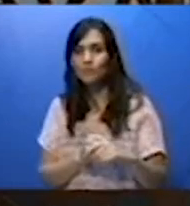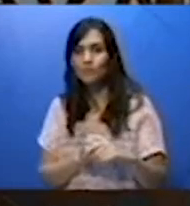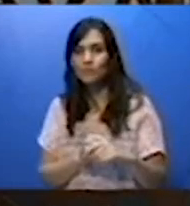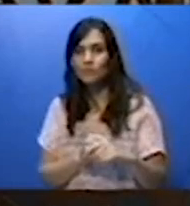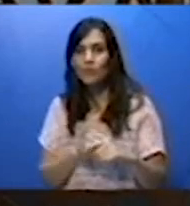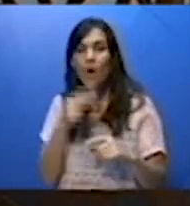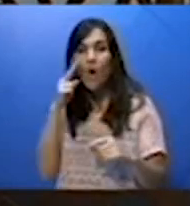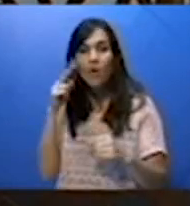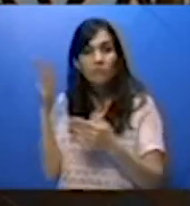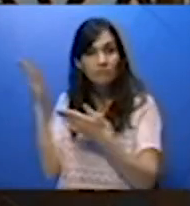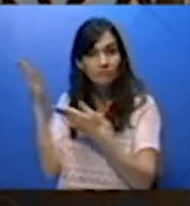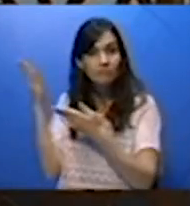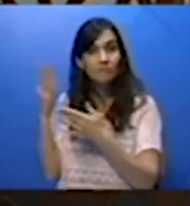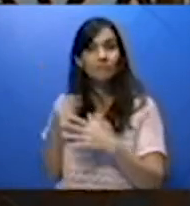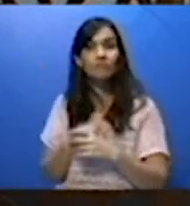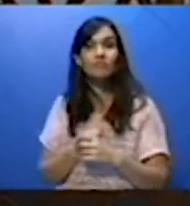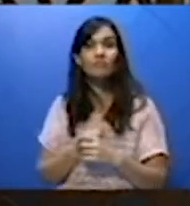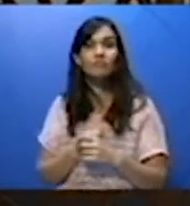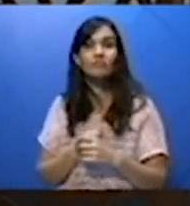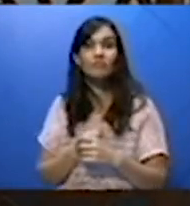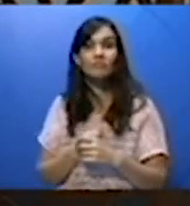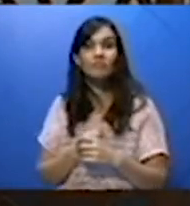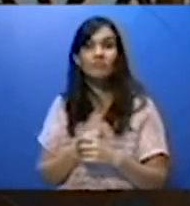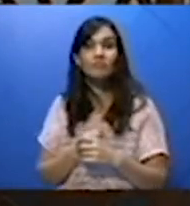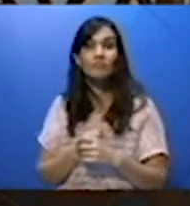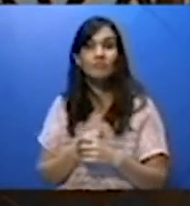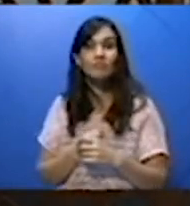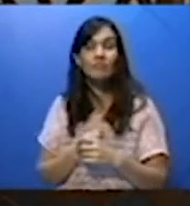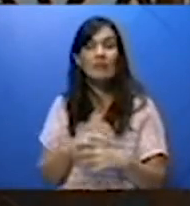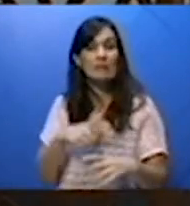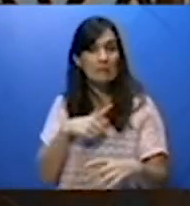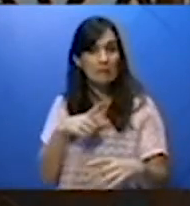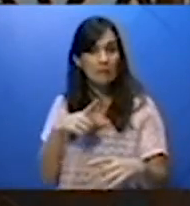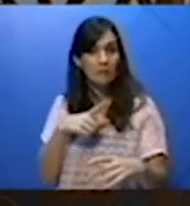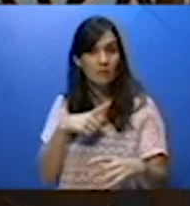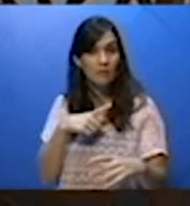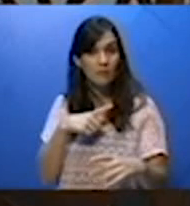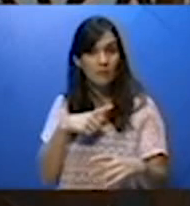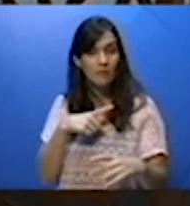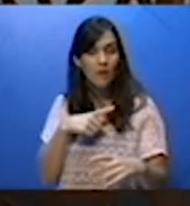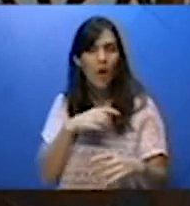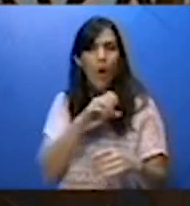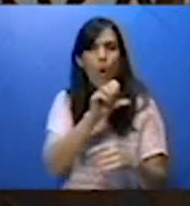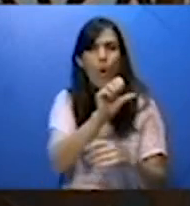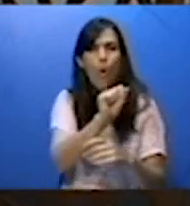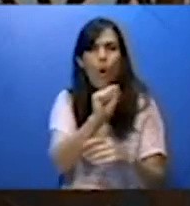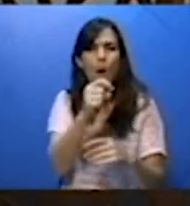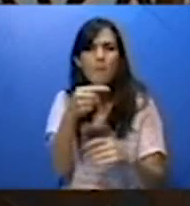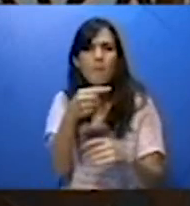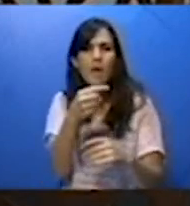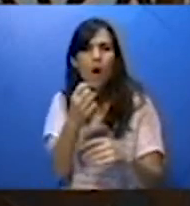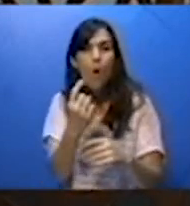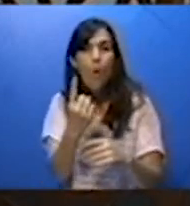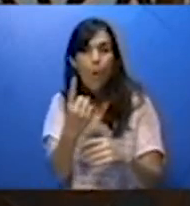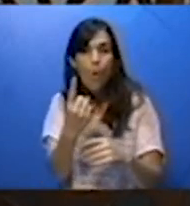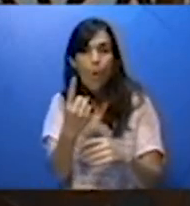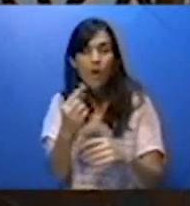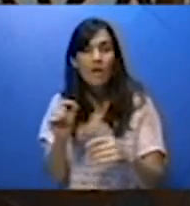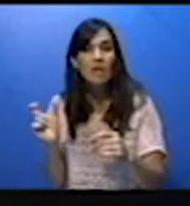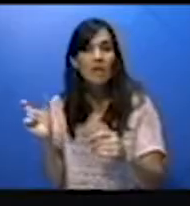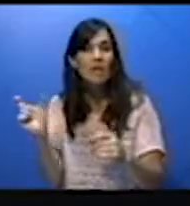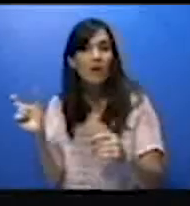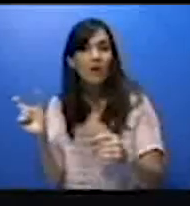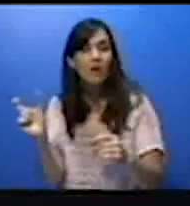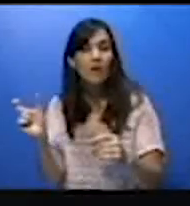oi ó aqui tem a operação né 8 - 1 e aqui tem o